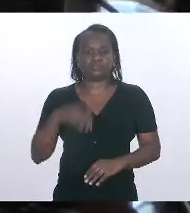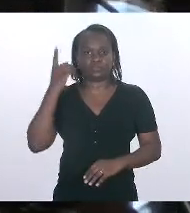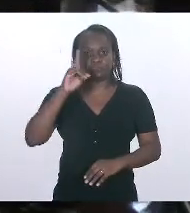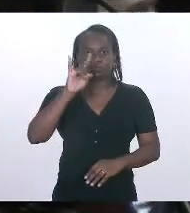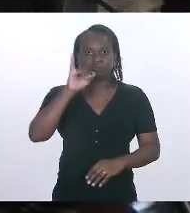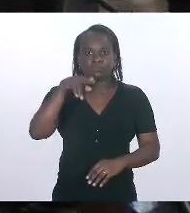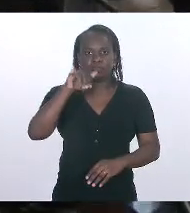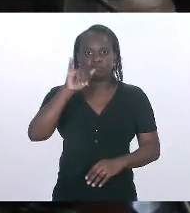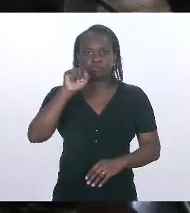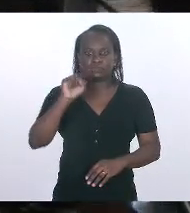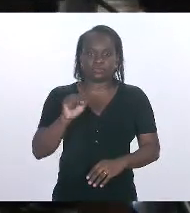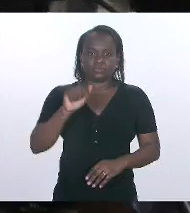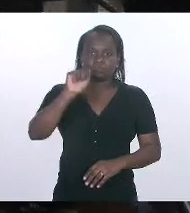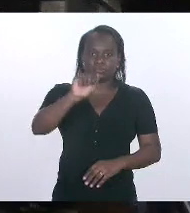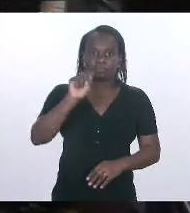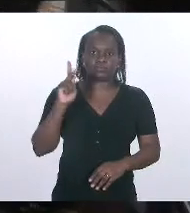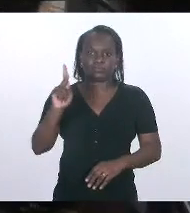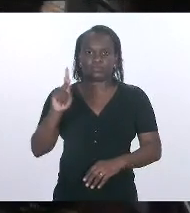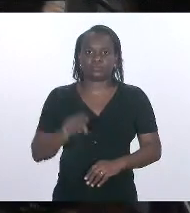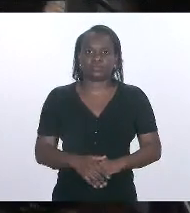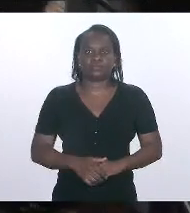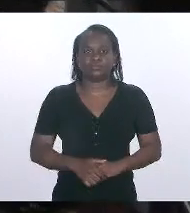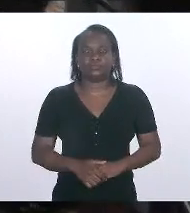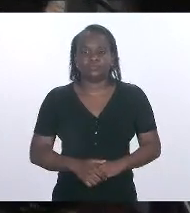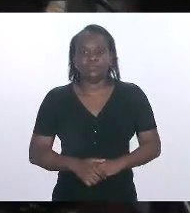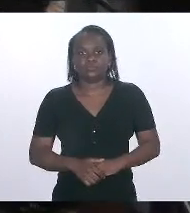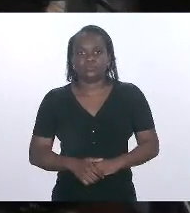Deputado Dionísio Lins. Deputado Alexandre Quinoploc.